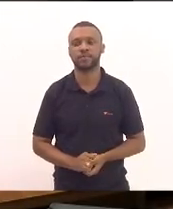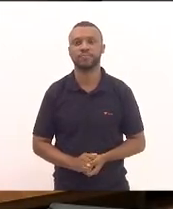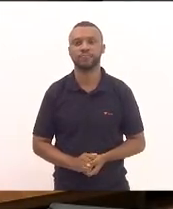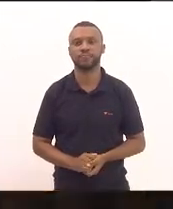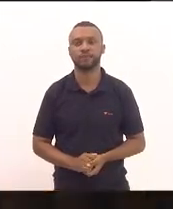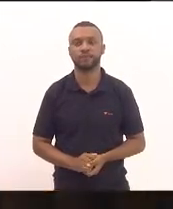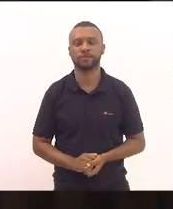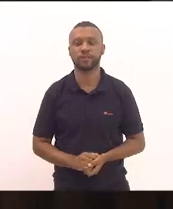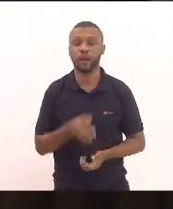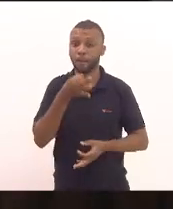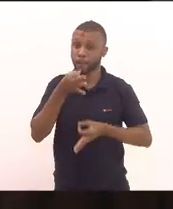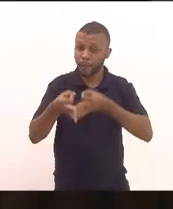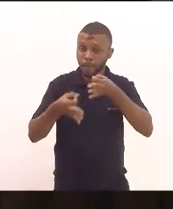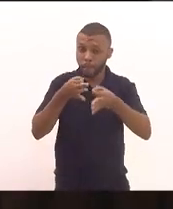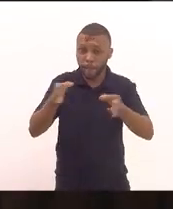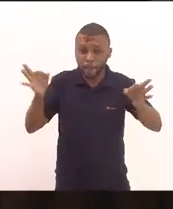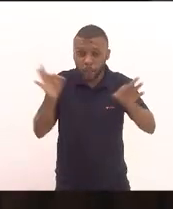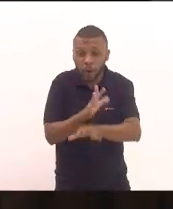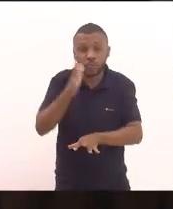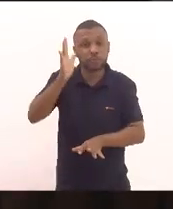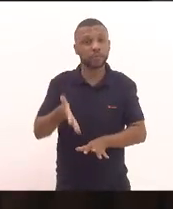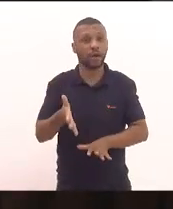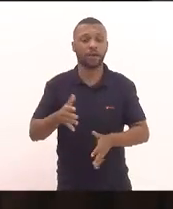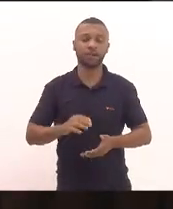Com os pareceres emitidos